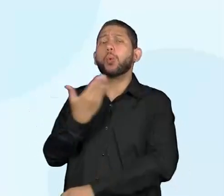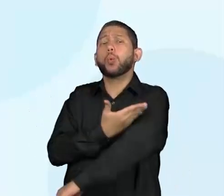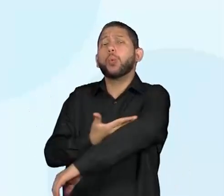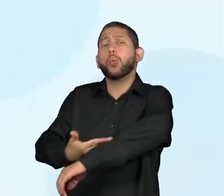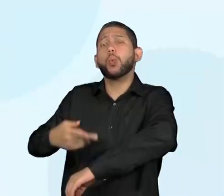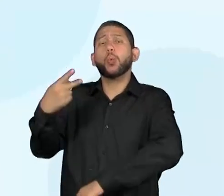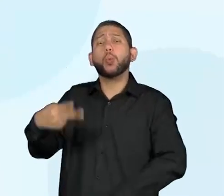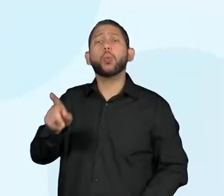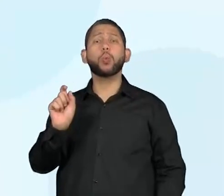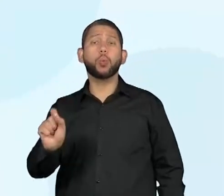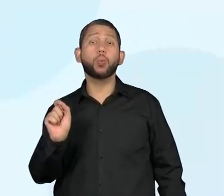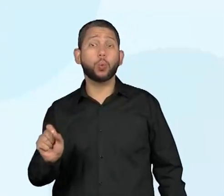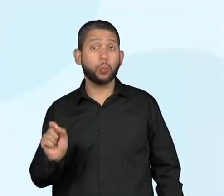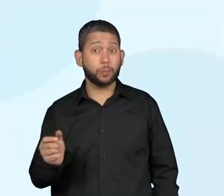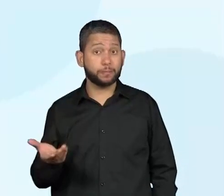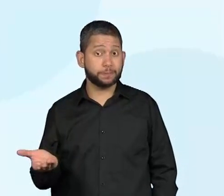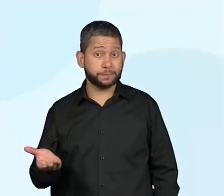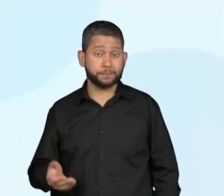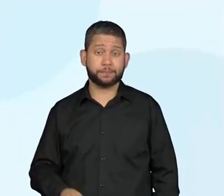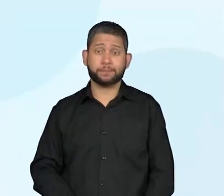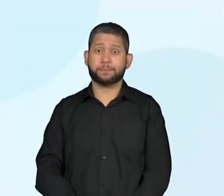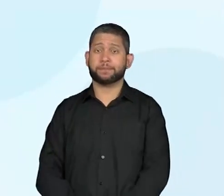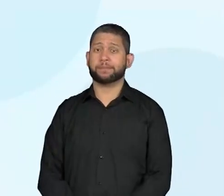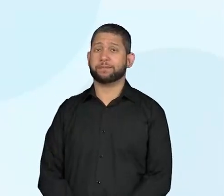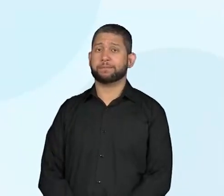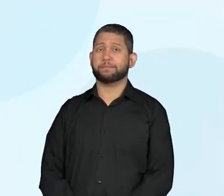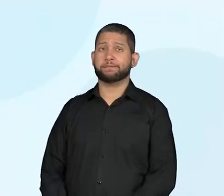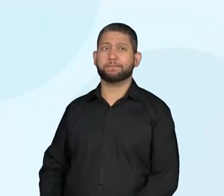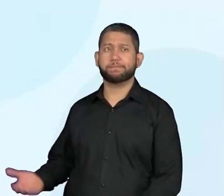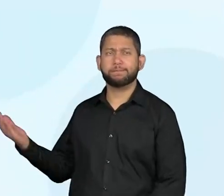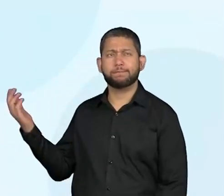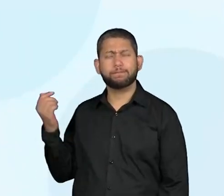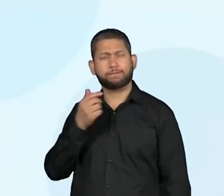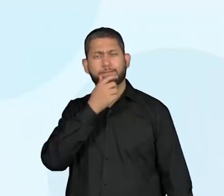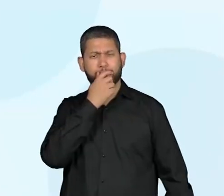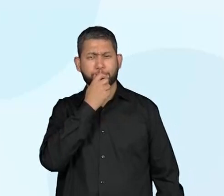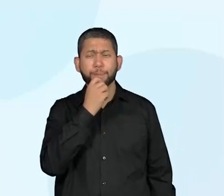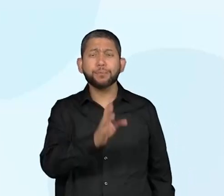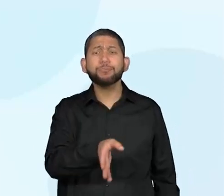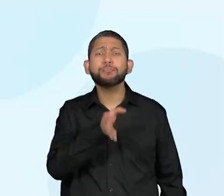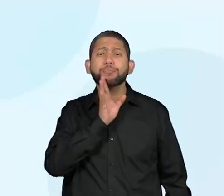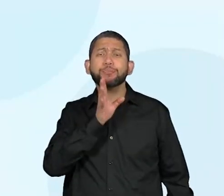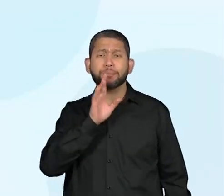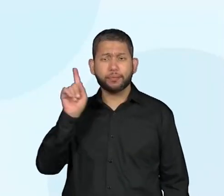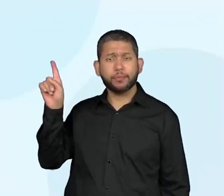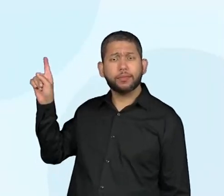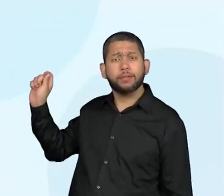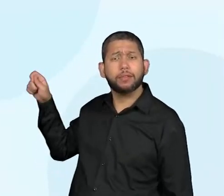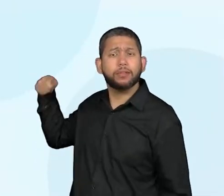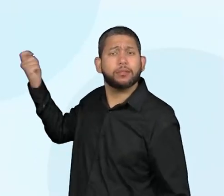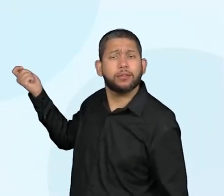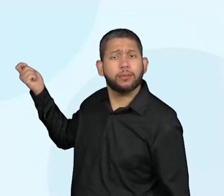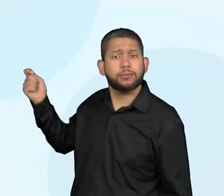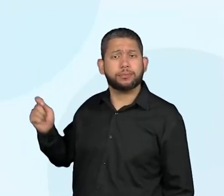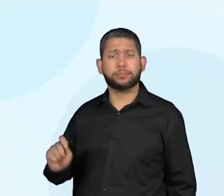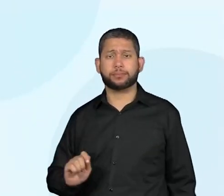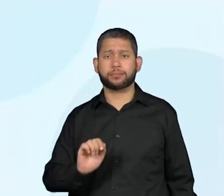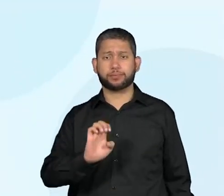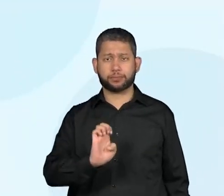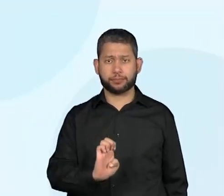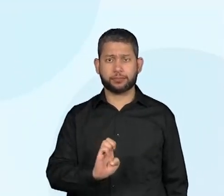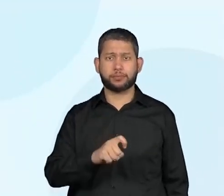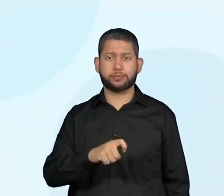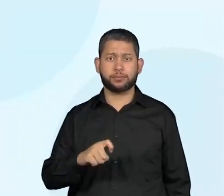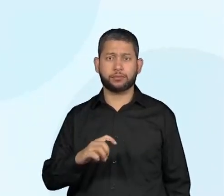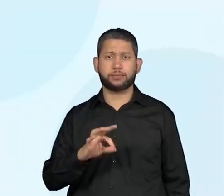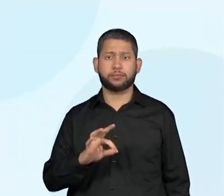desses grupos sociais. Então, vamos lá. Então, para iniciar a conversa, a gente tem que entender o que